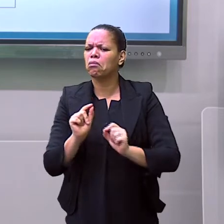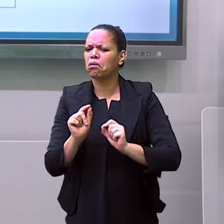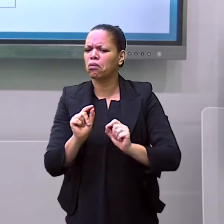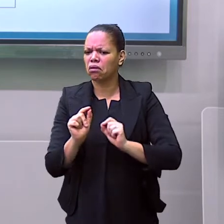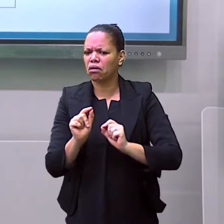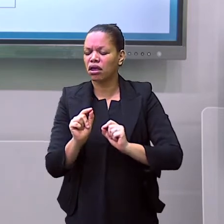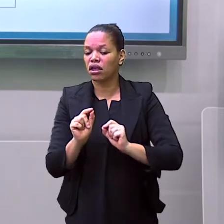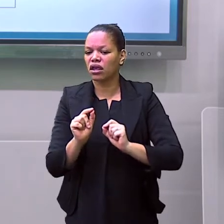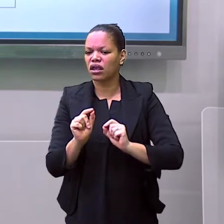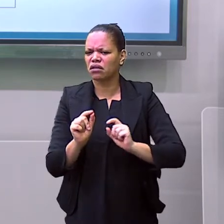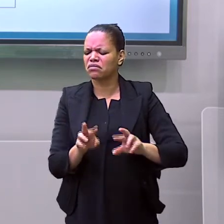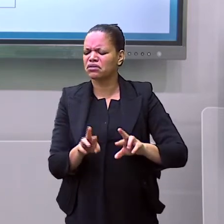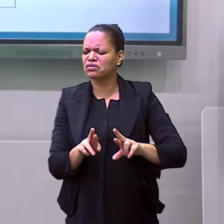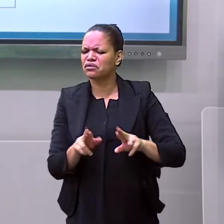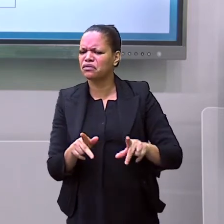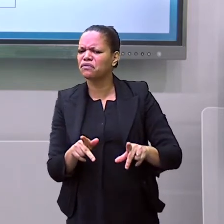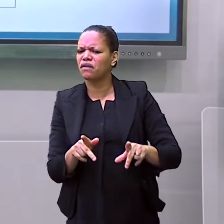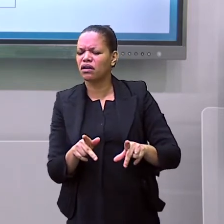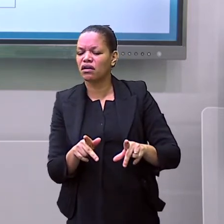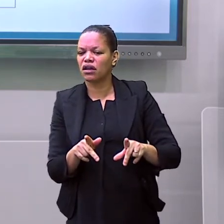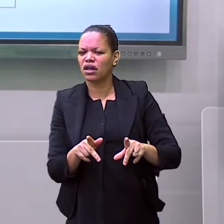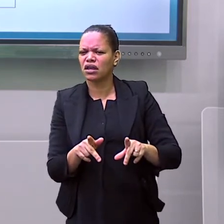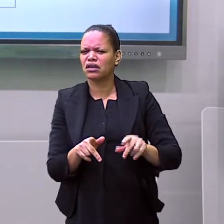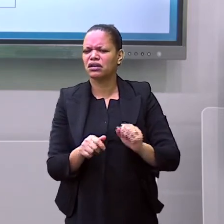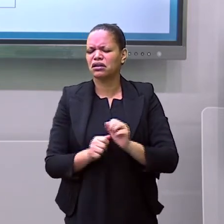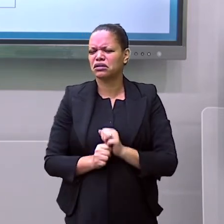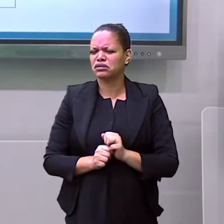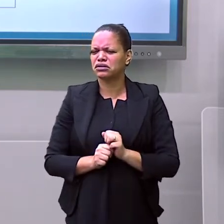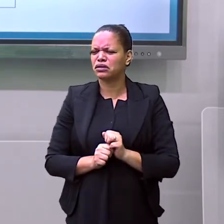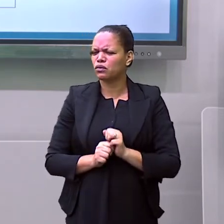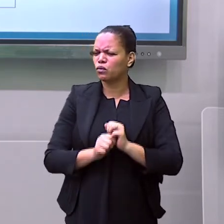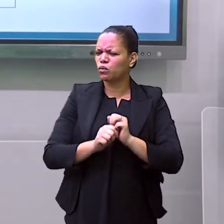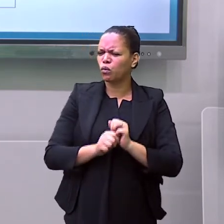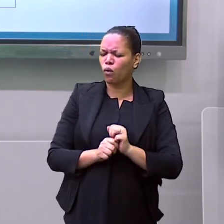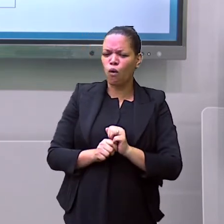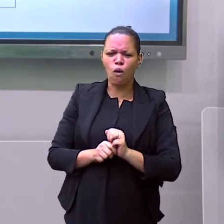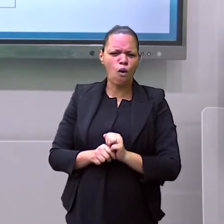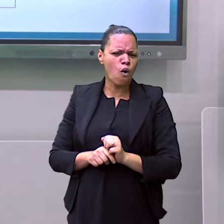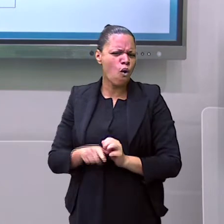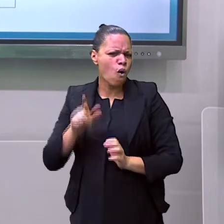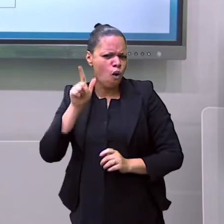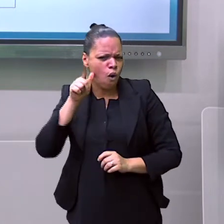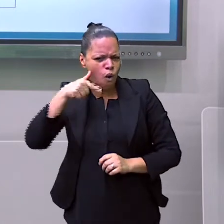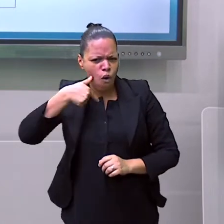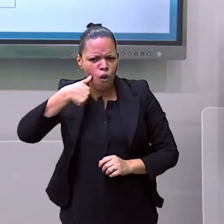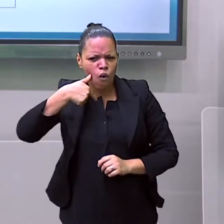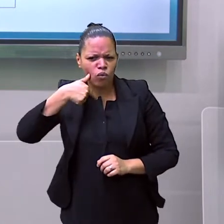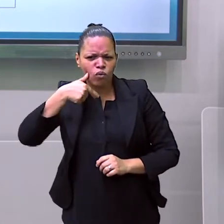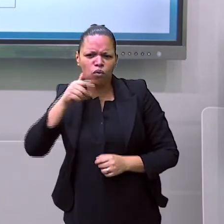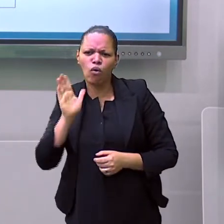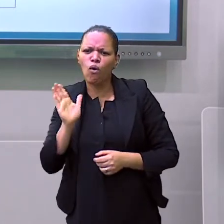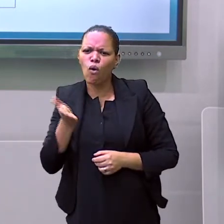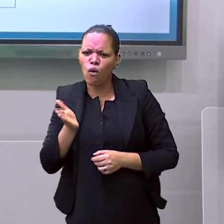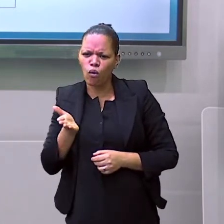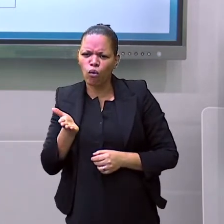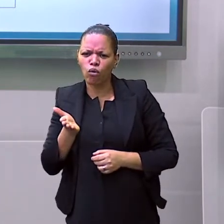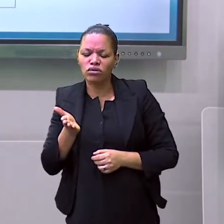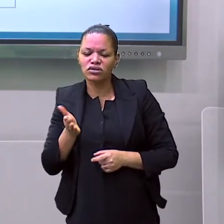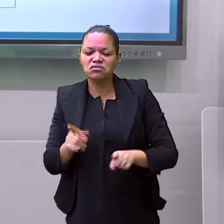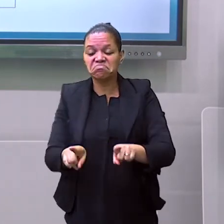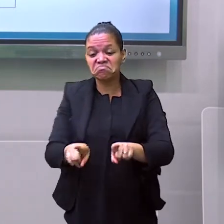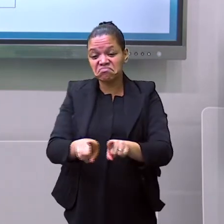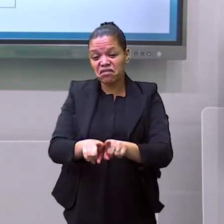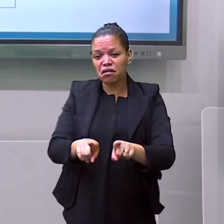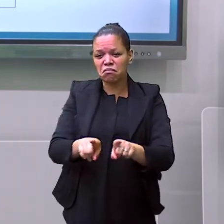que é a diferença entre o ontem, o hoje e o amanhã? No caso da escrita,